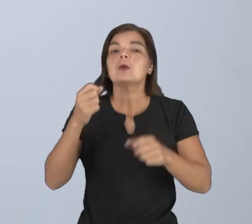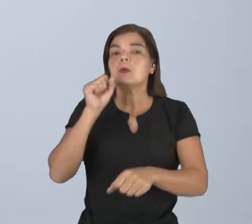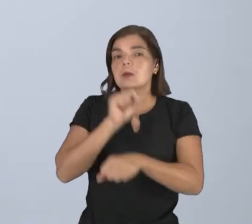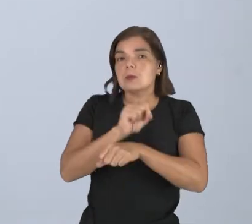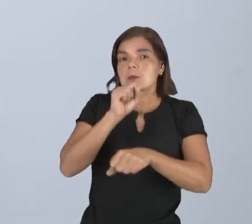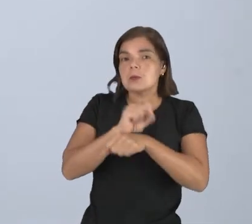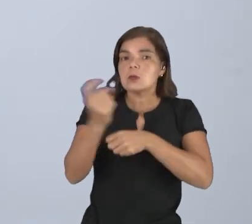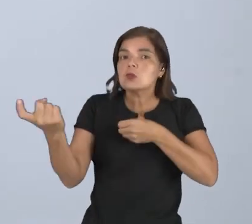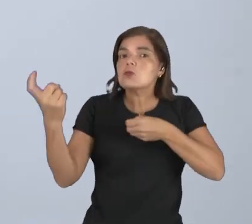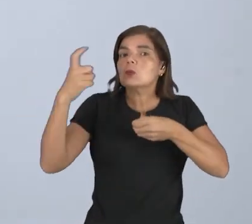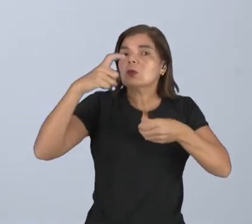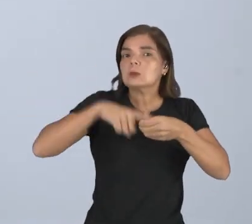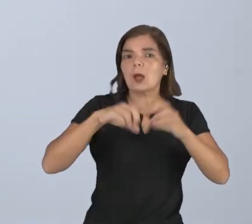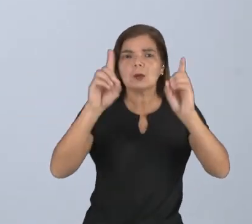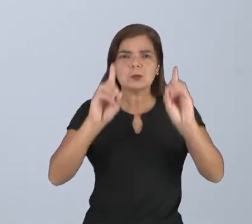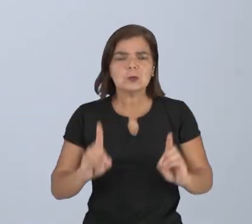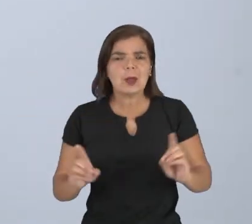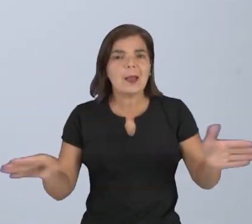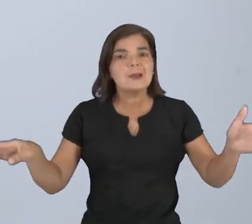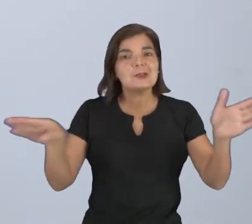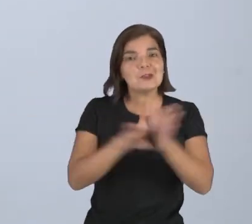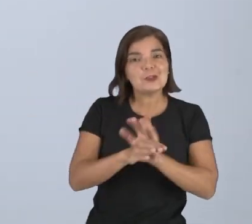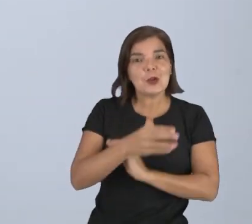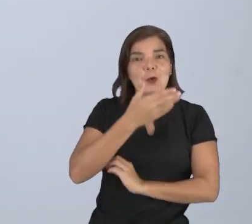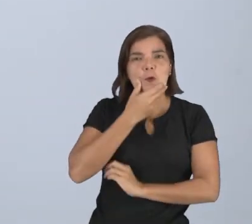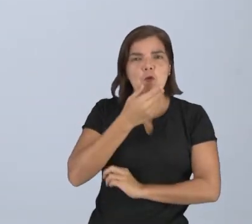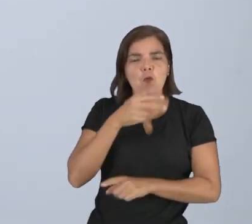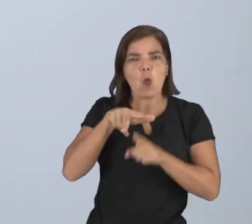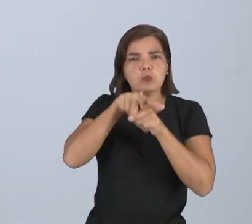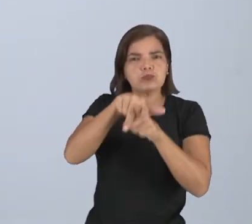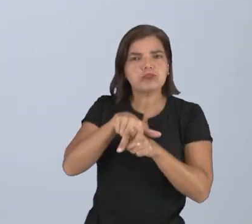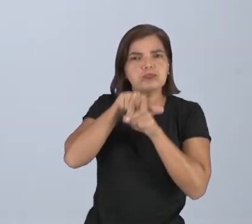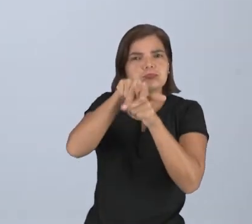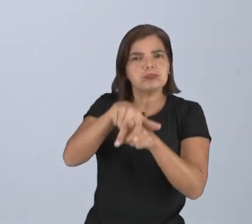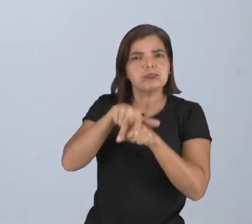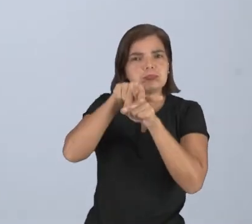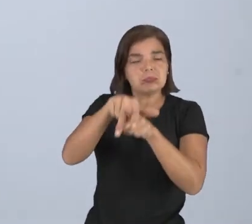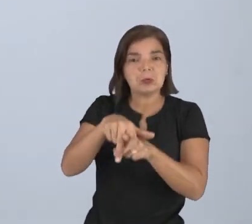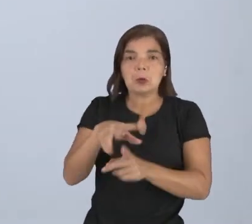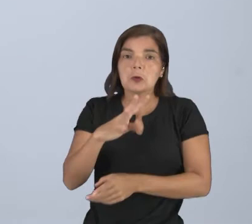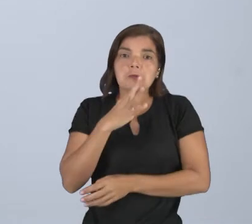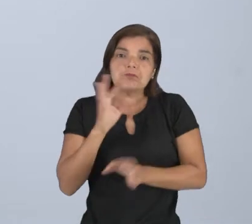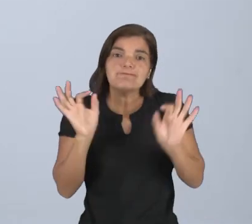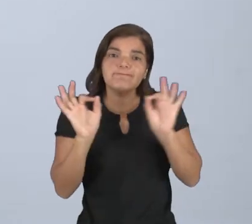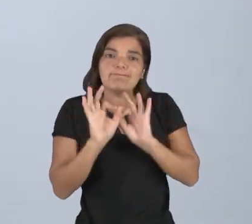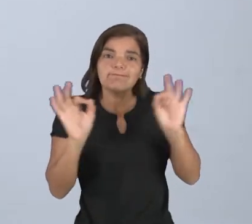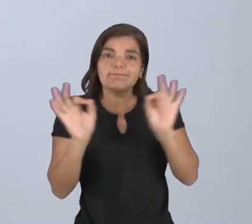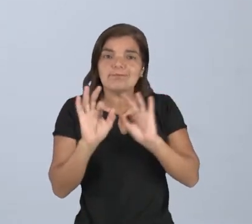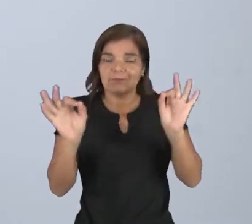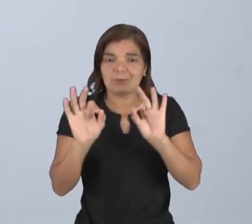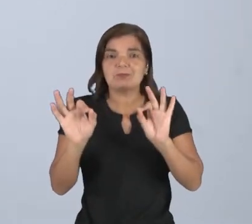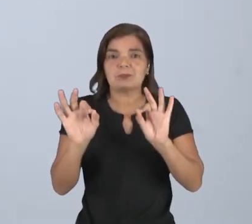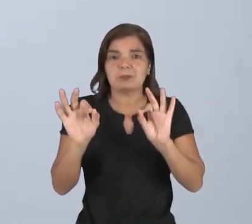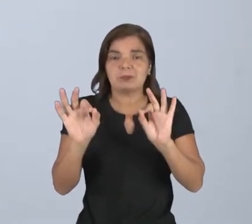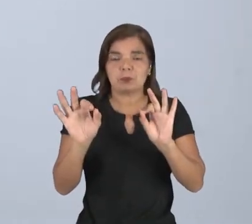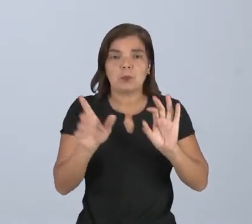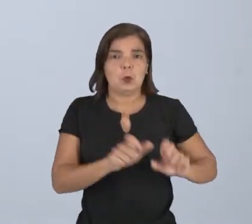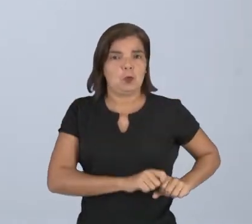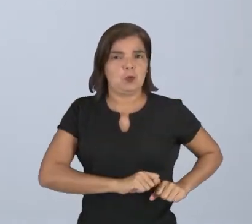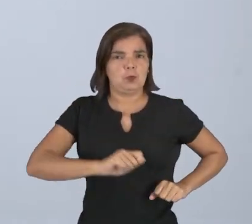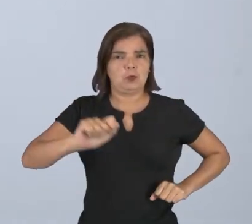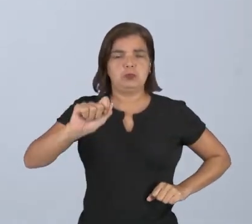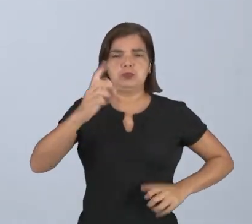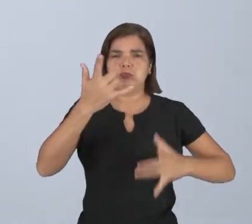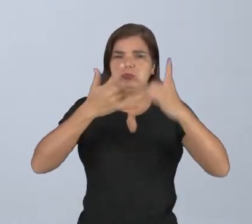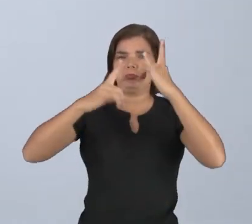esperavam o retorno de um deus. Aí, então chega o europeu de cavalo, né, montado num animal que eles não conheciam, com a armadura brilhante